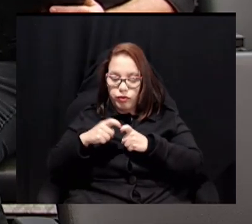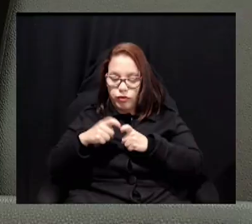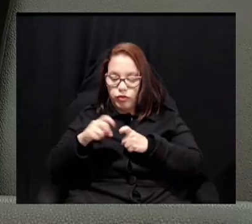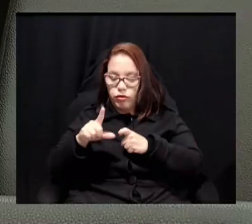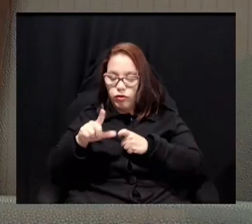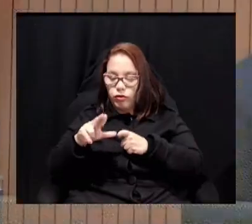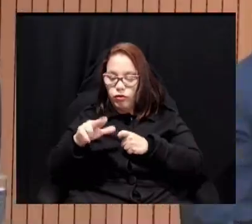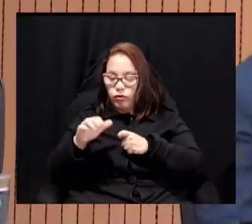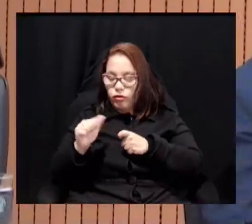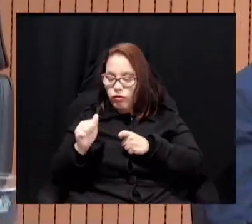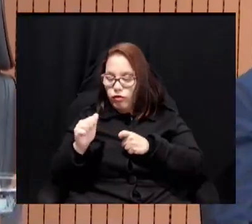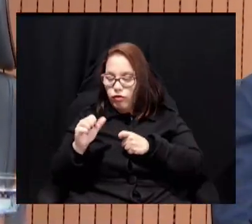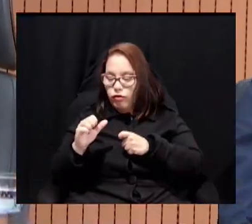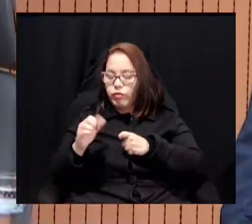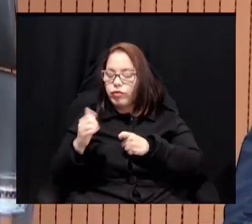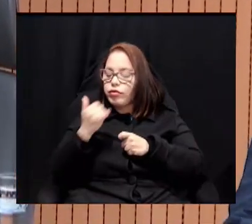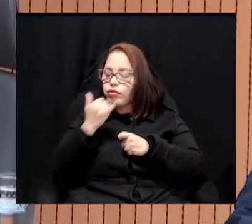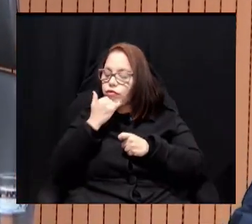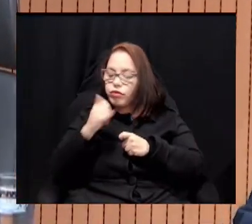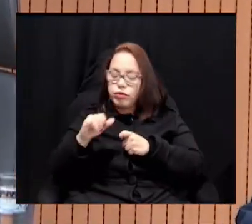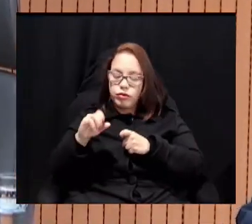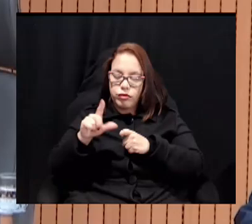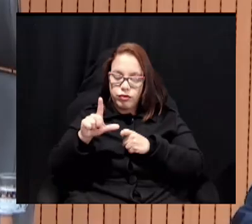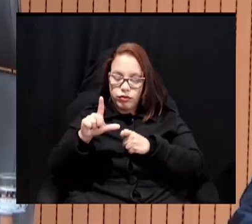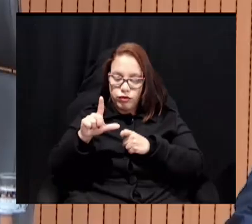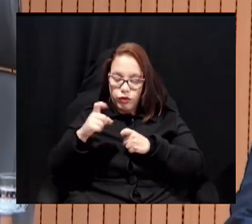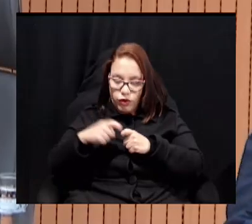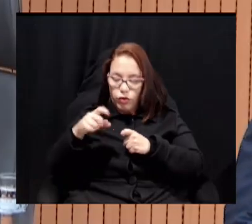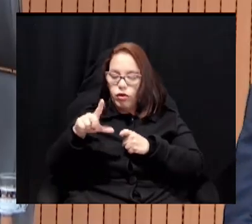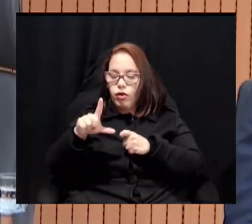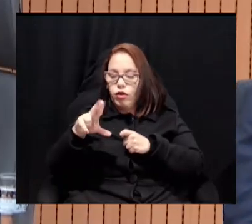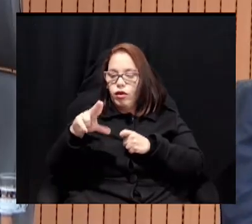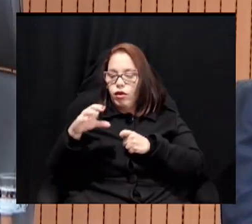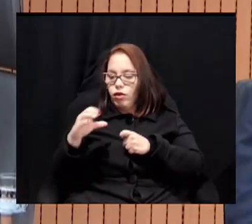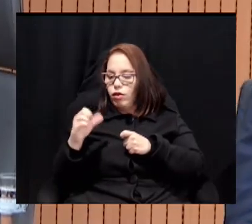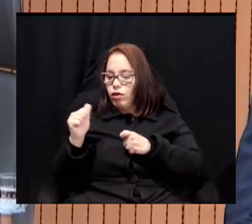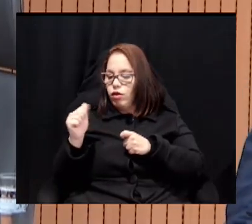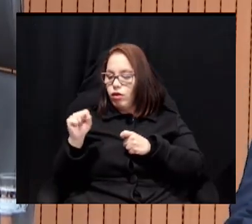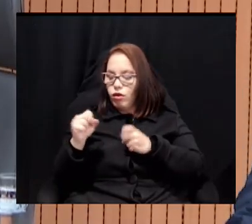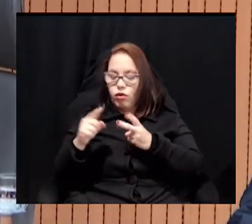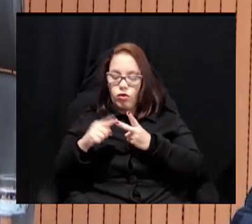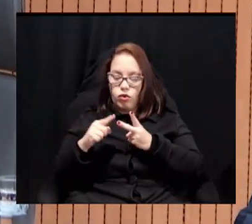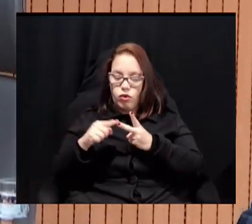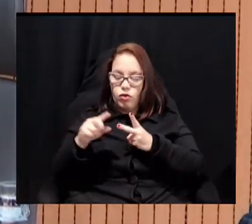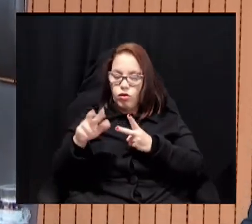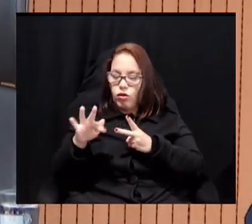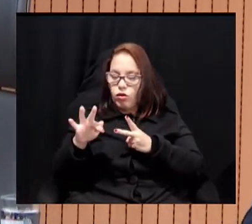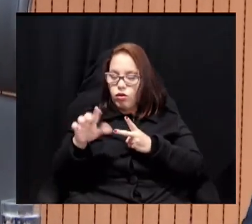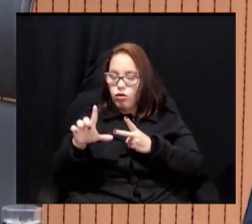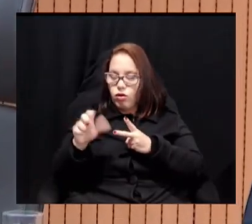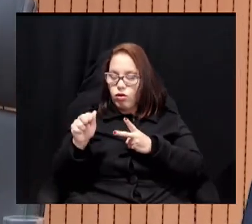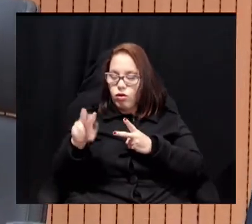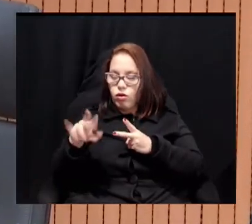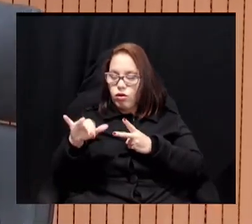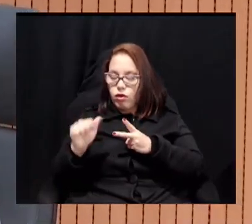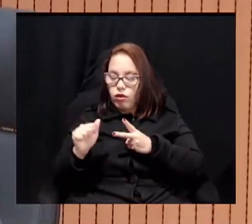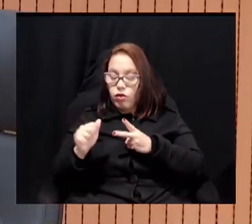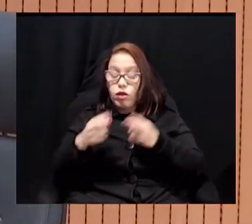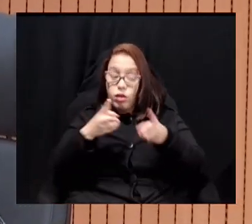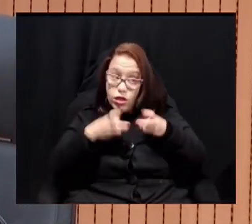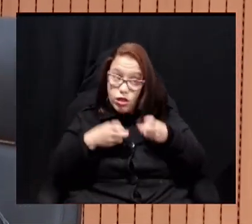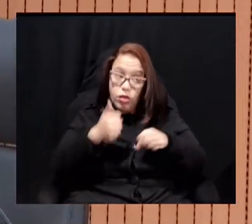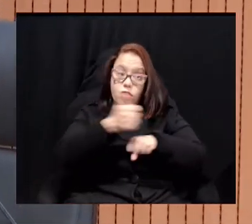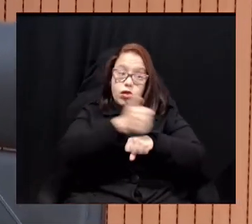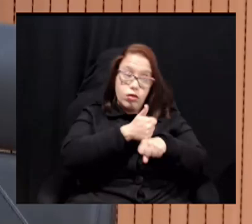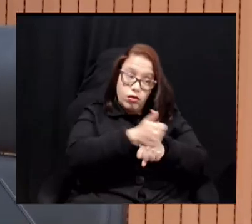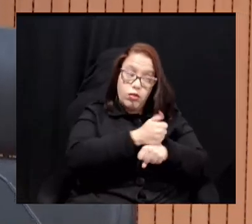doutora Flávia e doutor Lucas. São 2 profissionais excepcionais. A gente tem que reconhecer profissionais